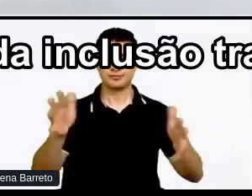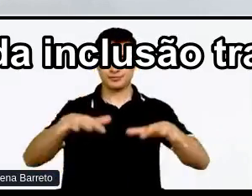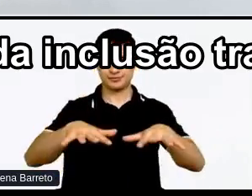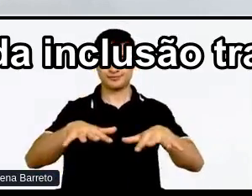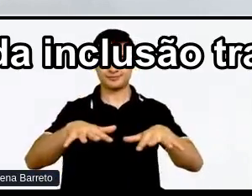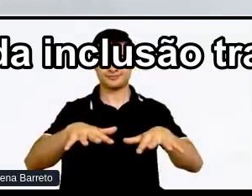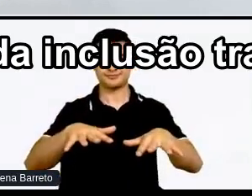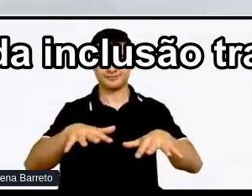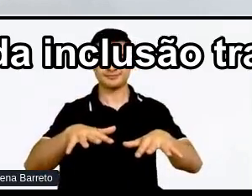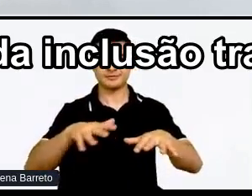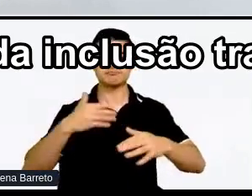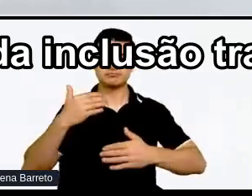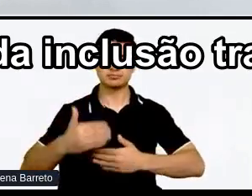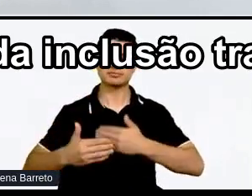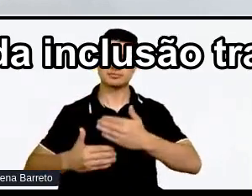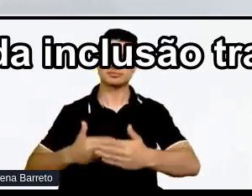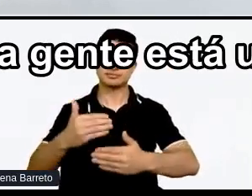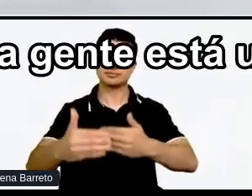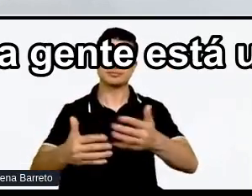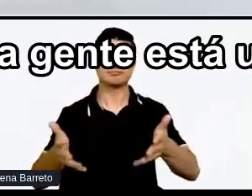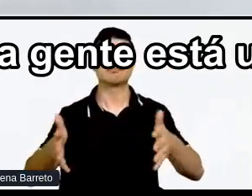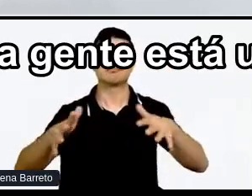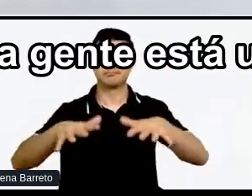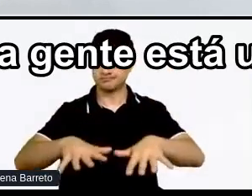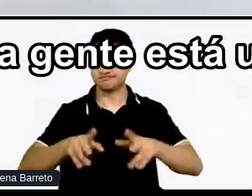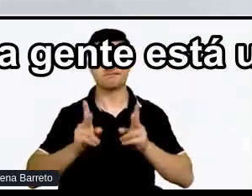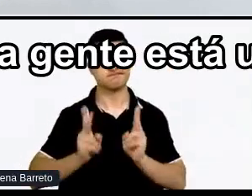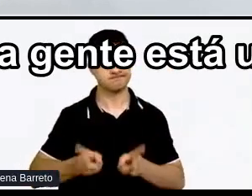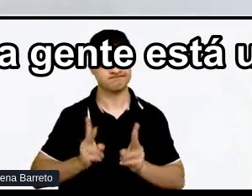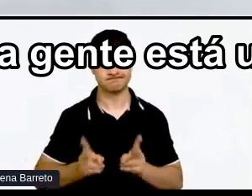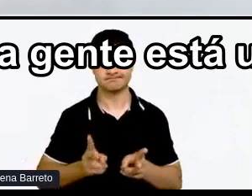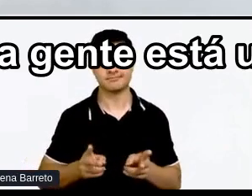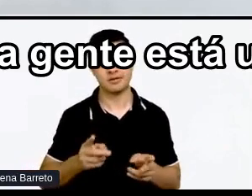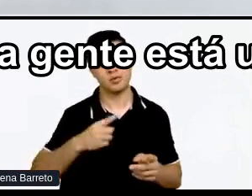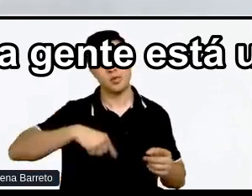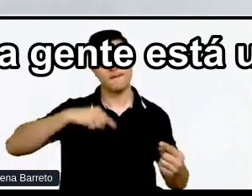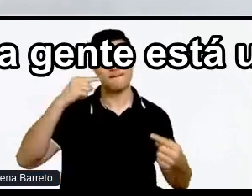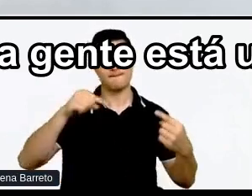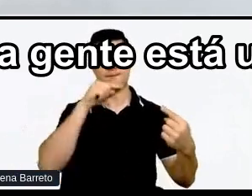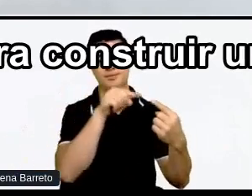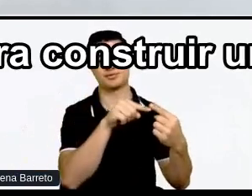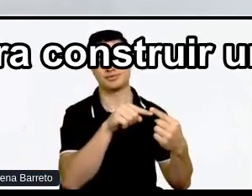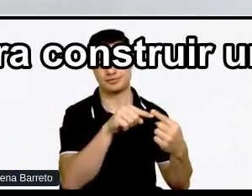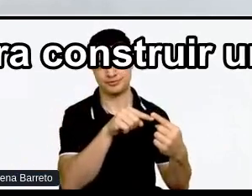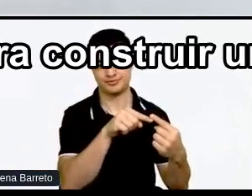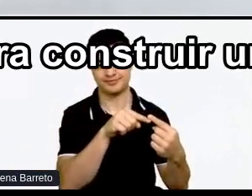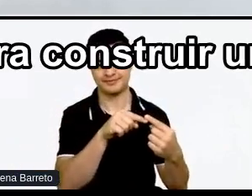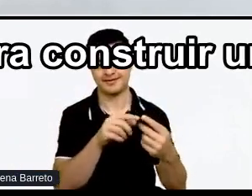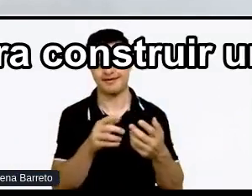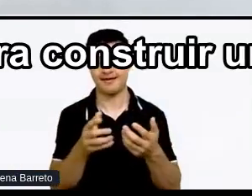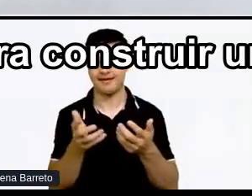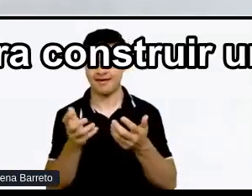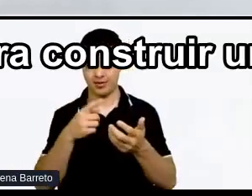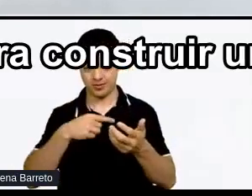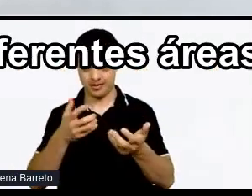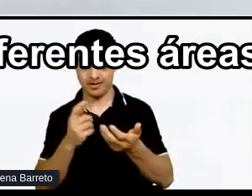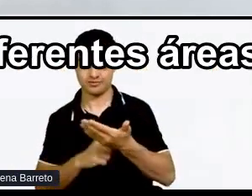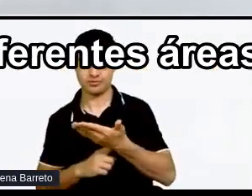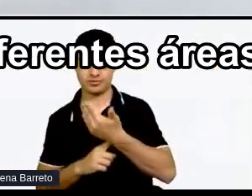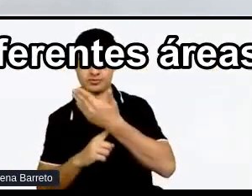inclusão traz muito o nosso propósito, que a gente está usando a tecnologia para construir um mundo